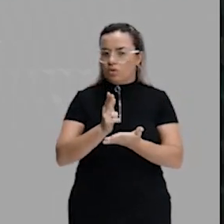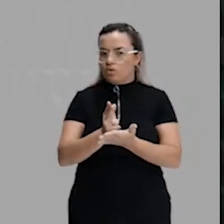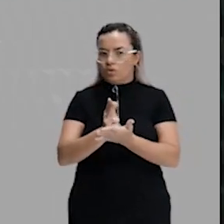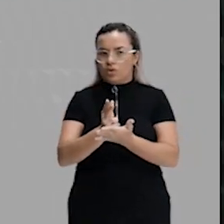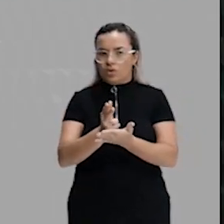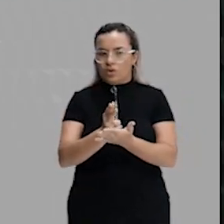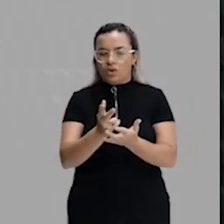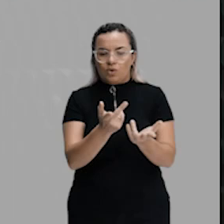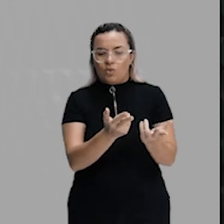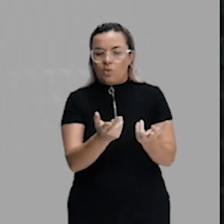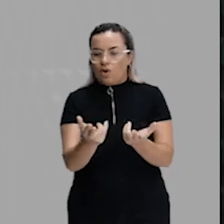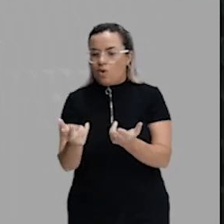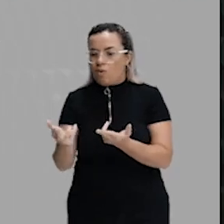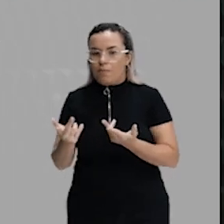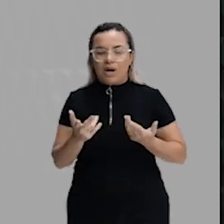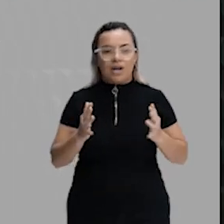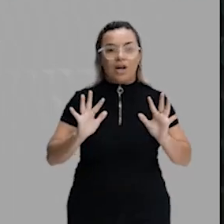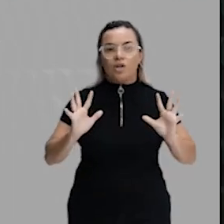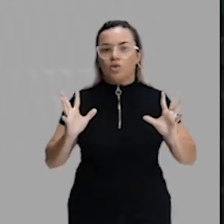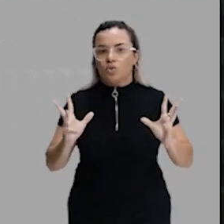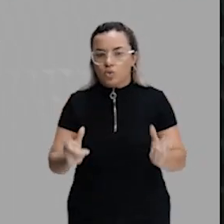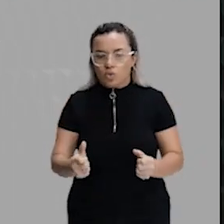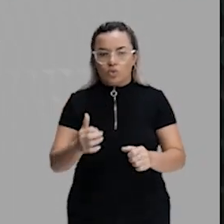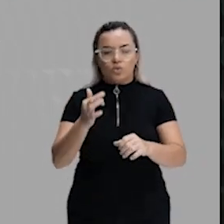os resistores, e que